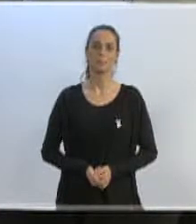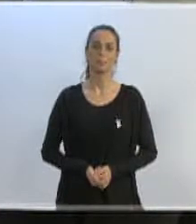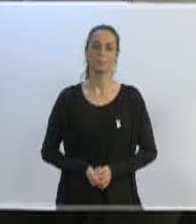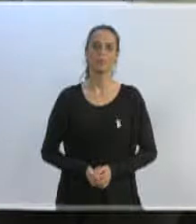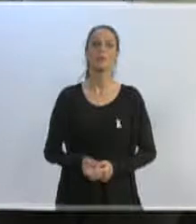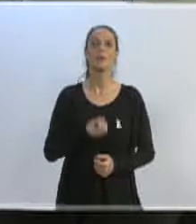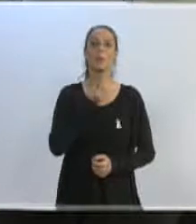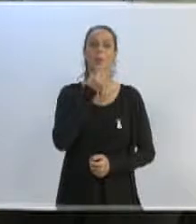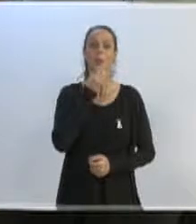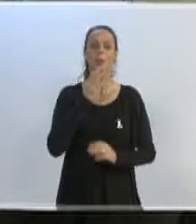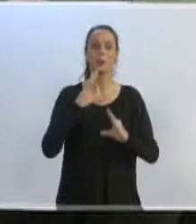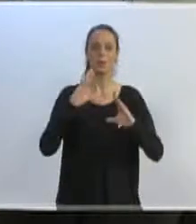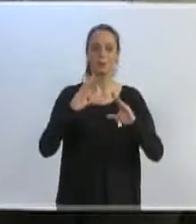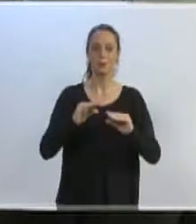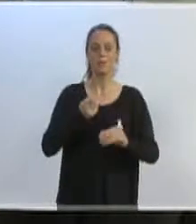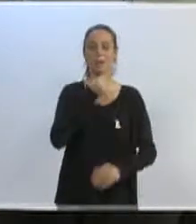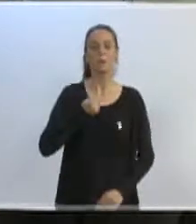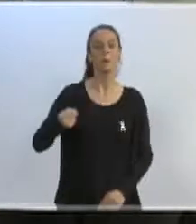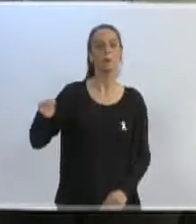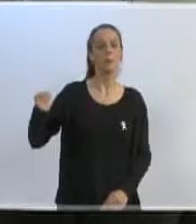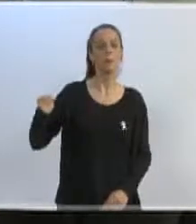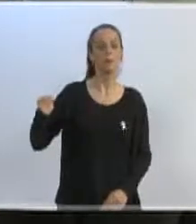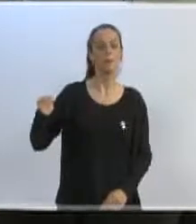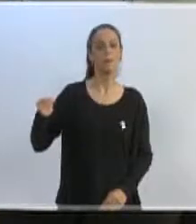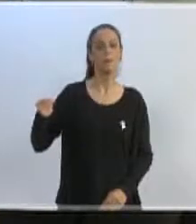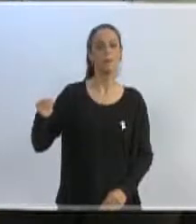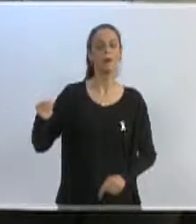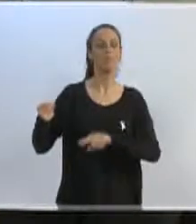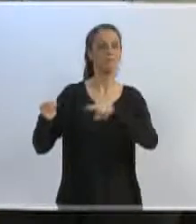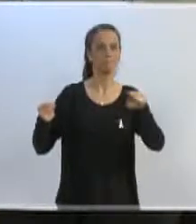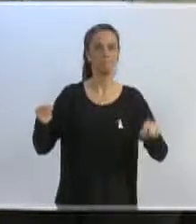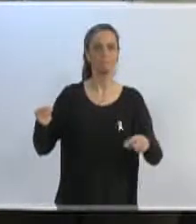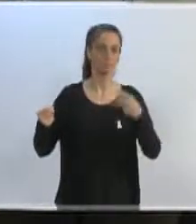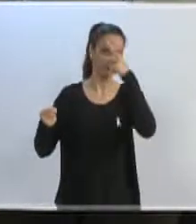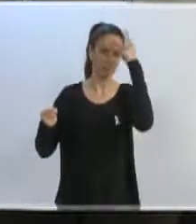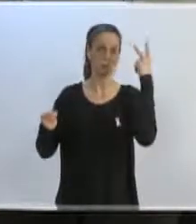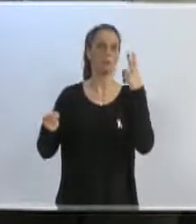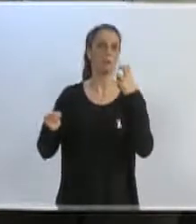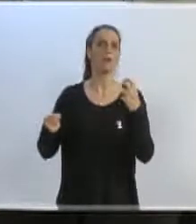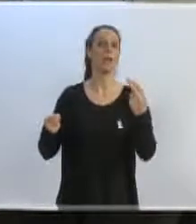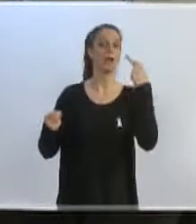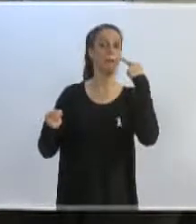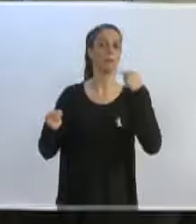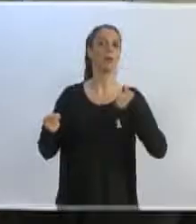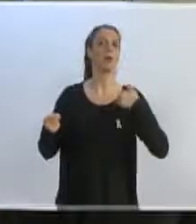Boa noite, inicialmente fora do microfone, para facilitar a minha localização.